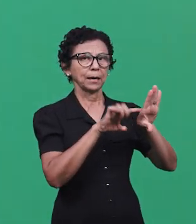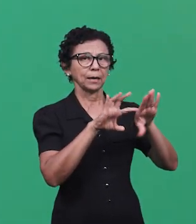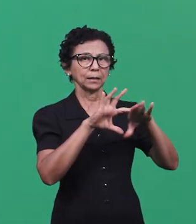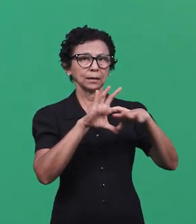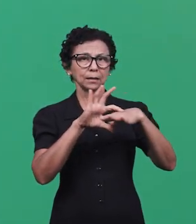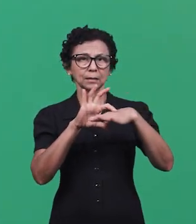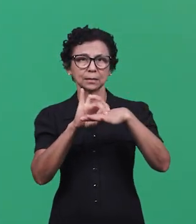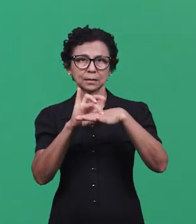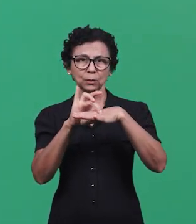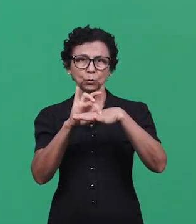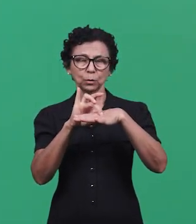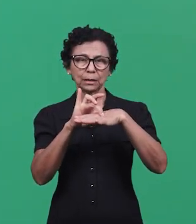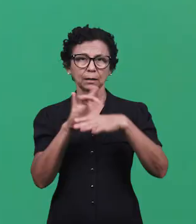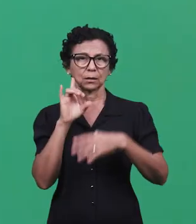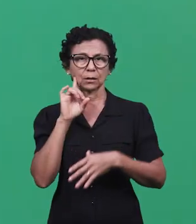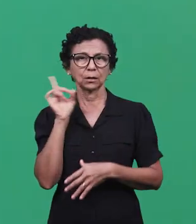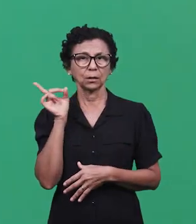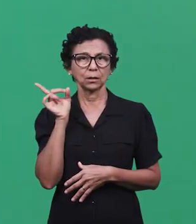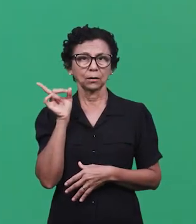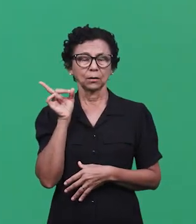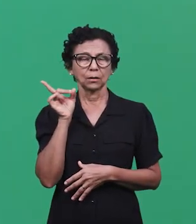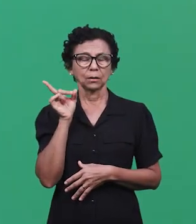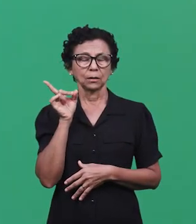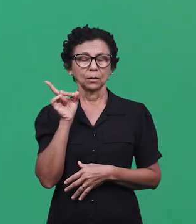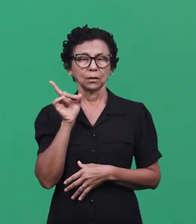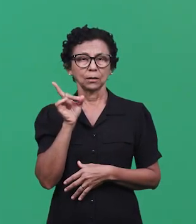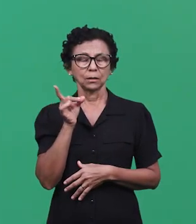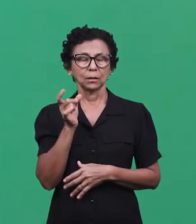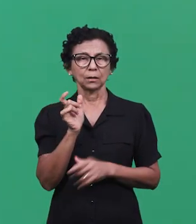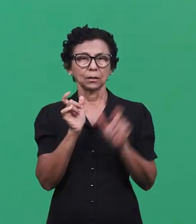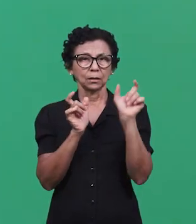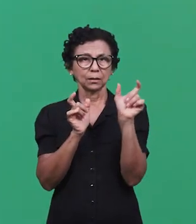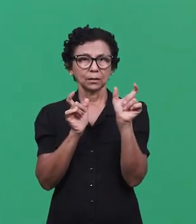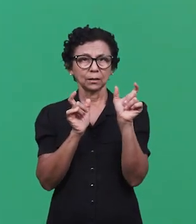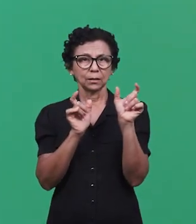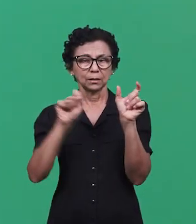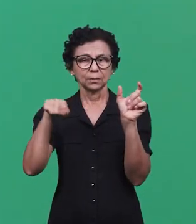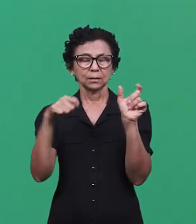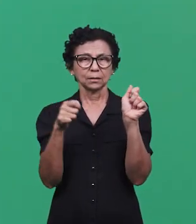mesmo tempo. Exemplo, olha só. Jesus.